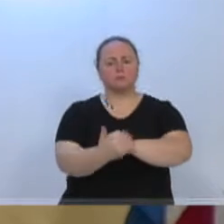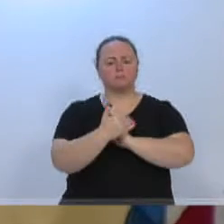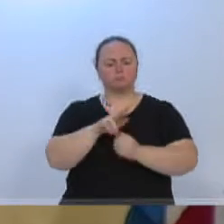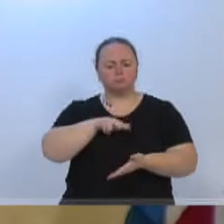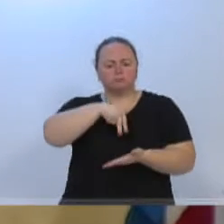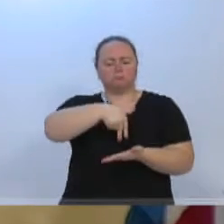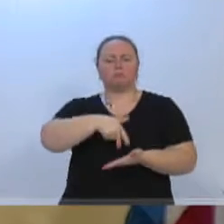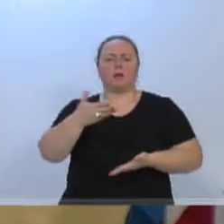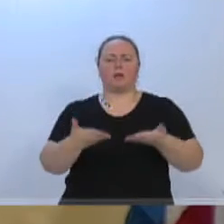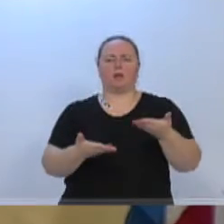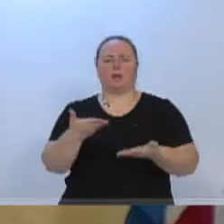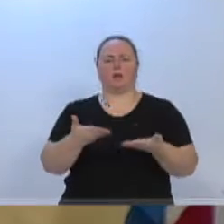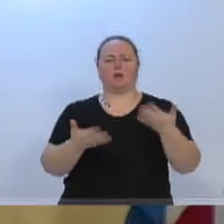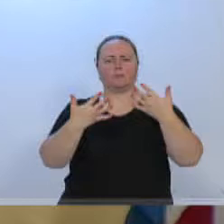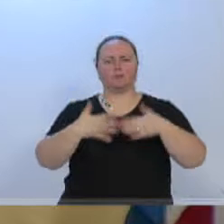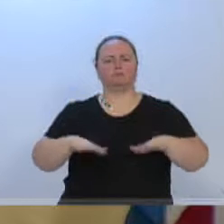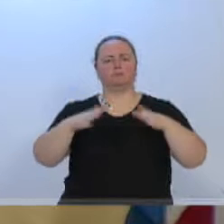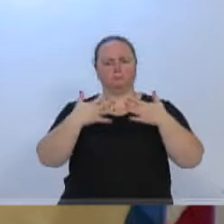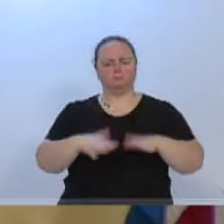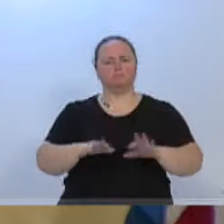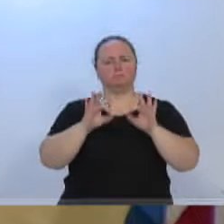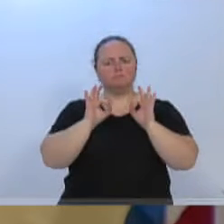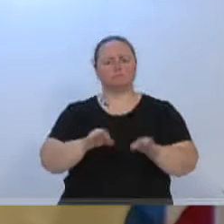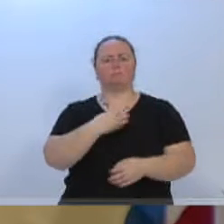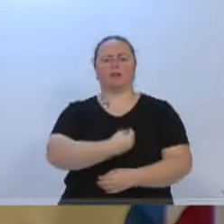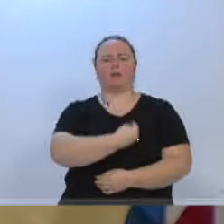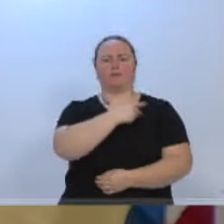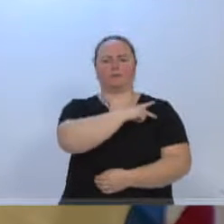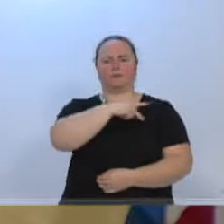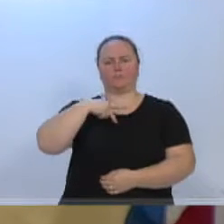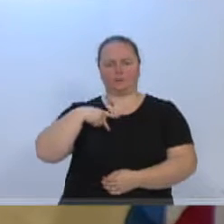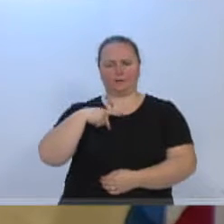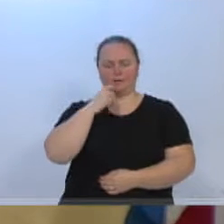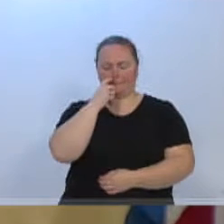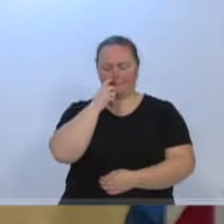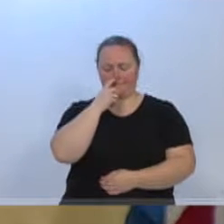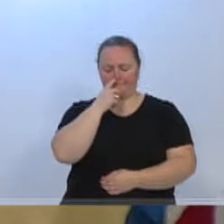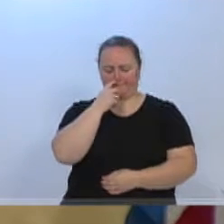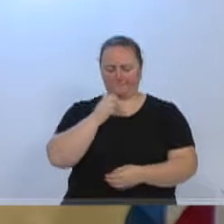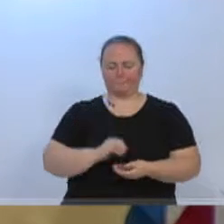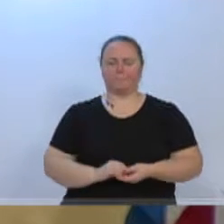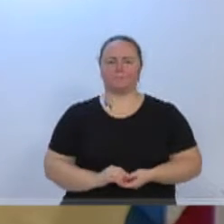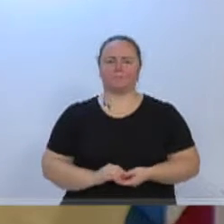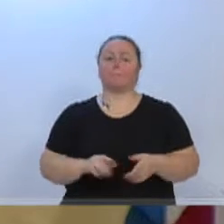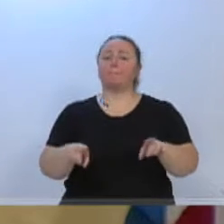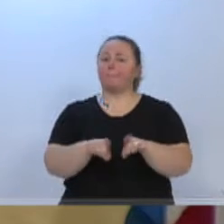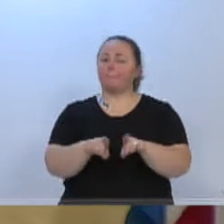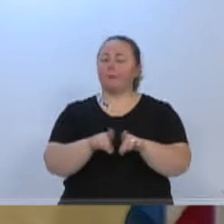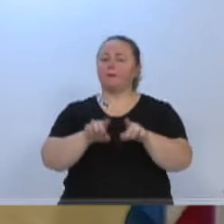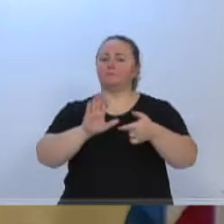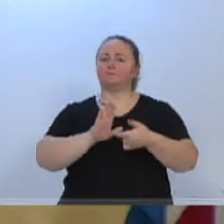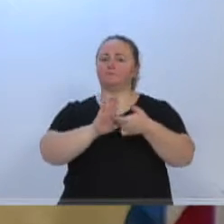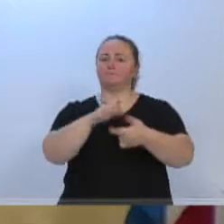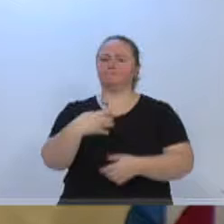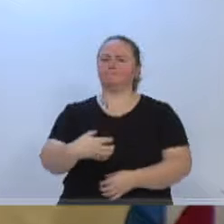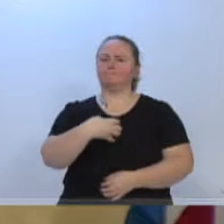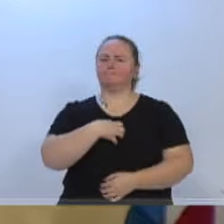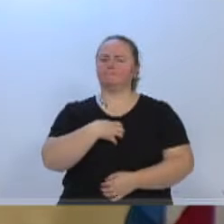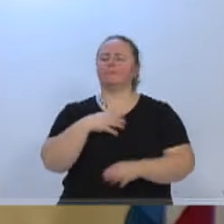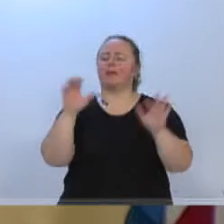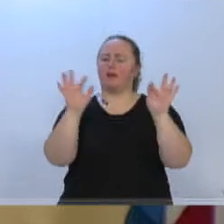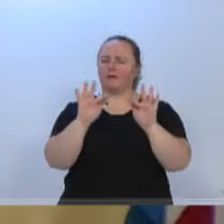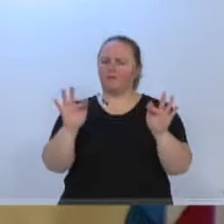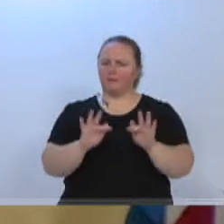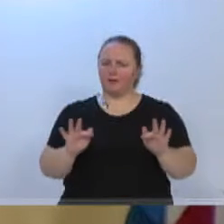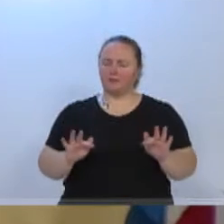que a gente faz a nossa contribuição aqui na vida pública. Queria também destacar que hoje fiquei muito feliz porque há 2 anos, na verdade, a